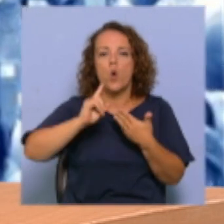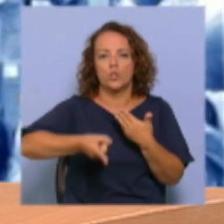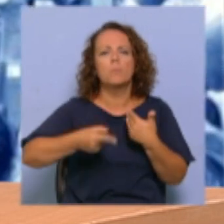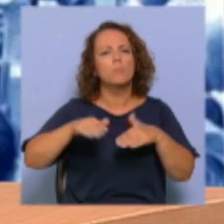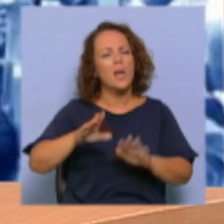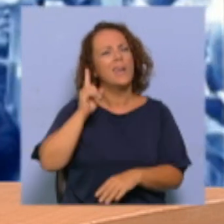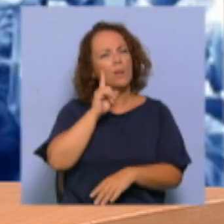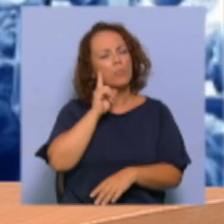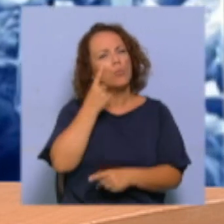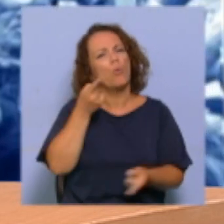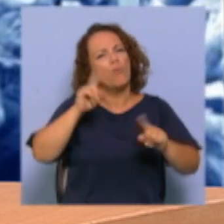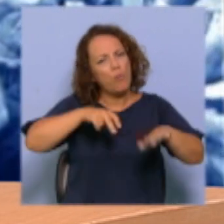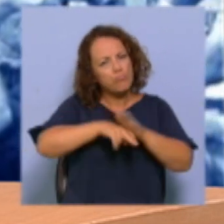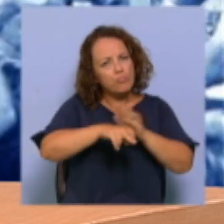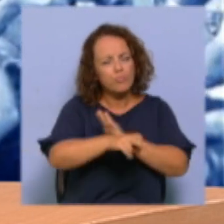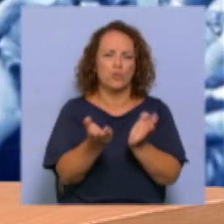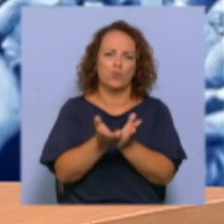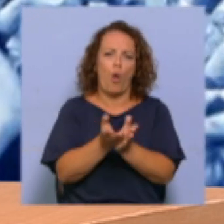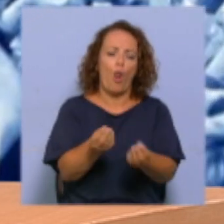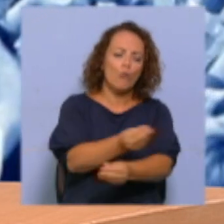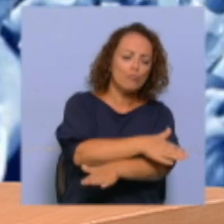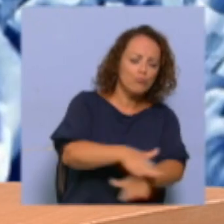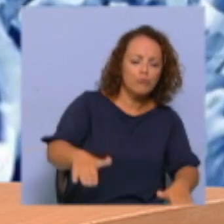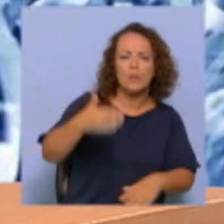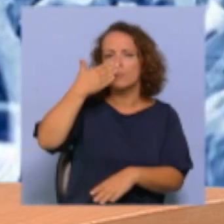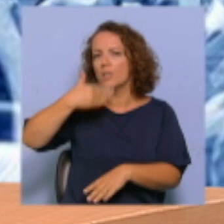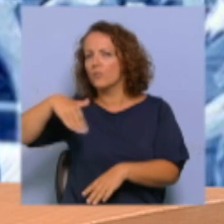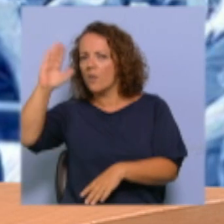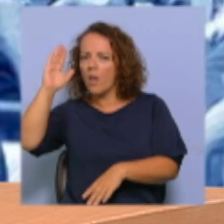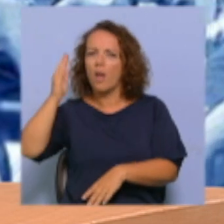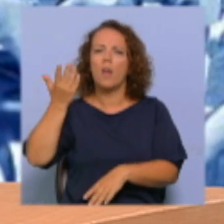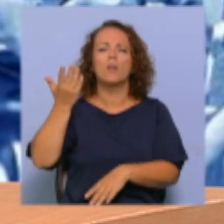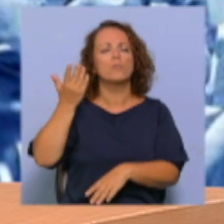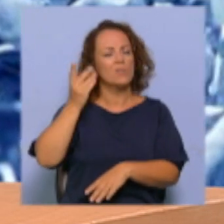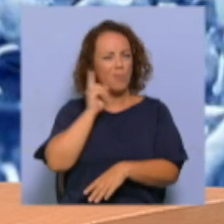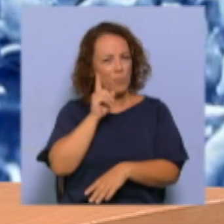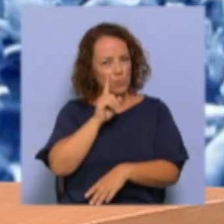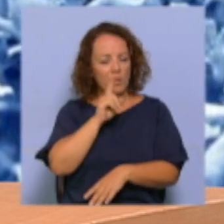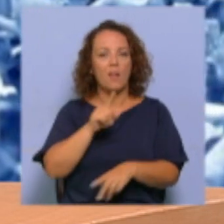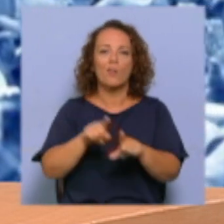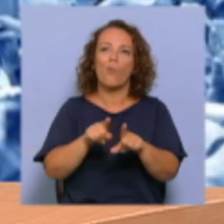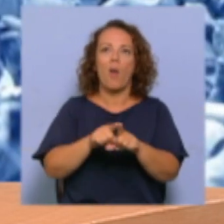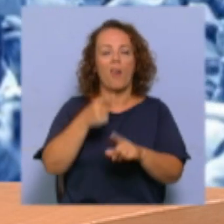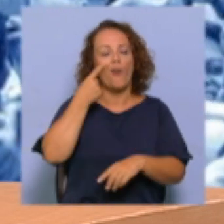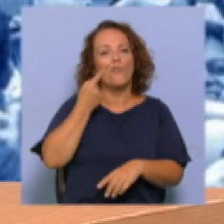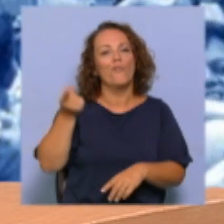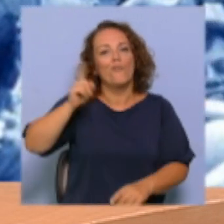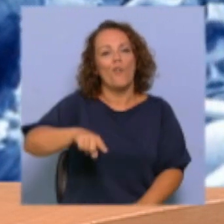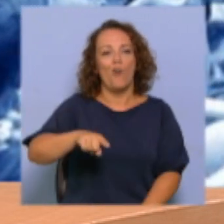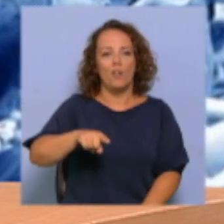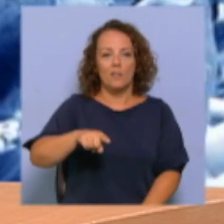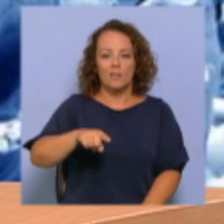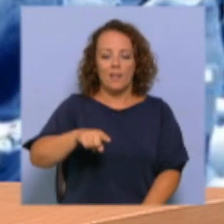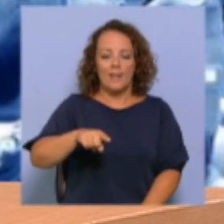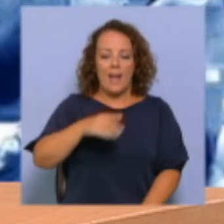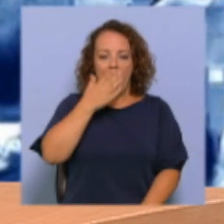escola, quer dizer, desde os mais novos até aos mais velhos, acho que é importante voltar a ter pelo menos uma vida